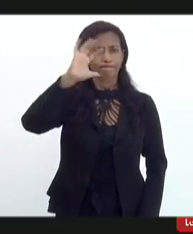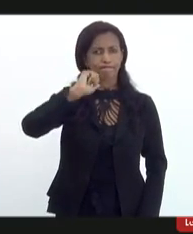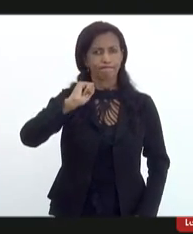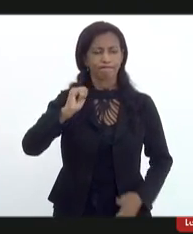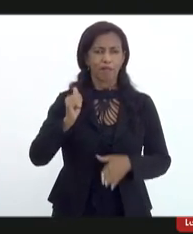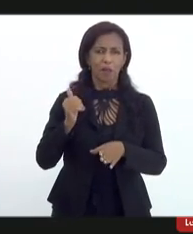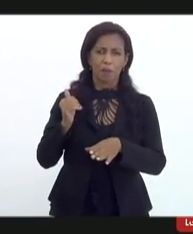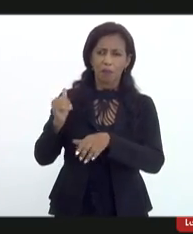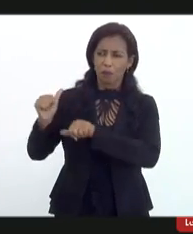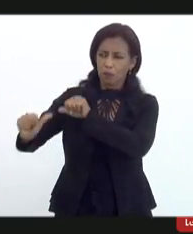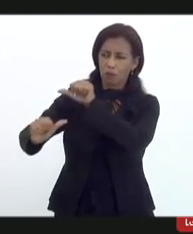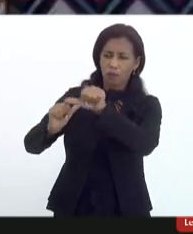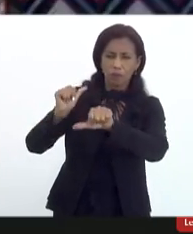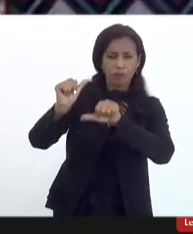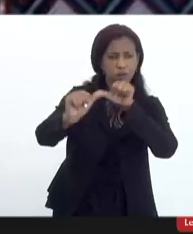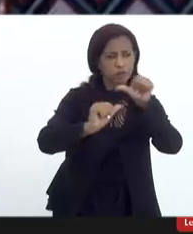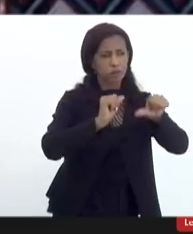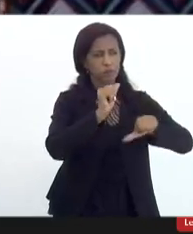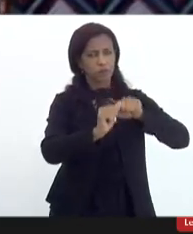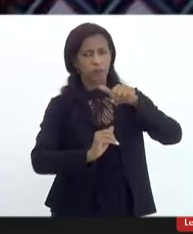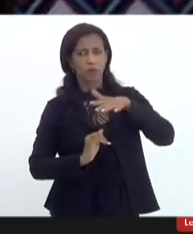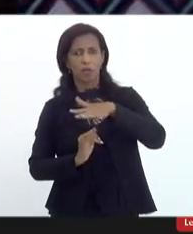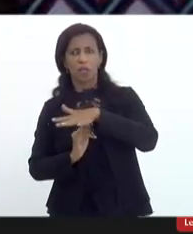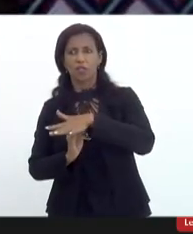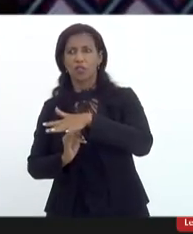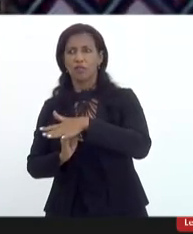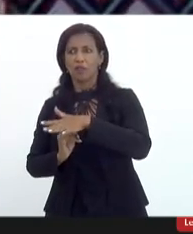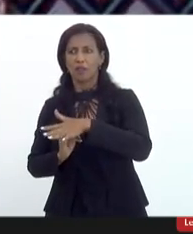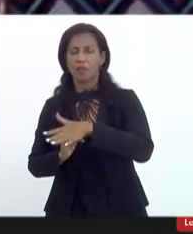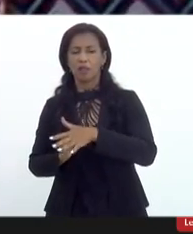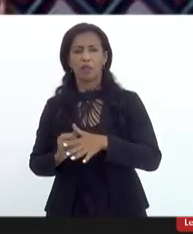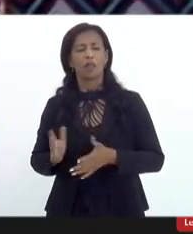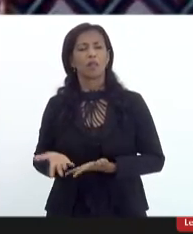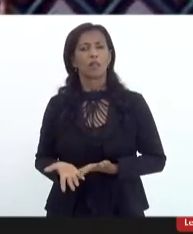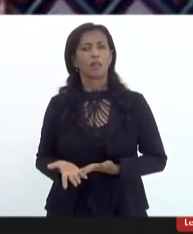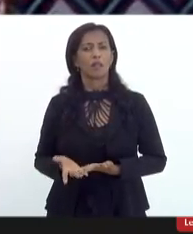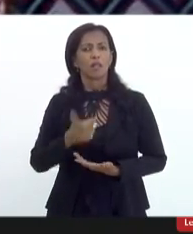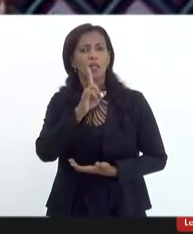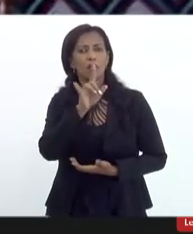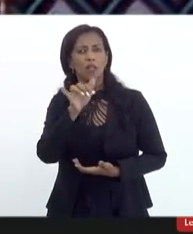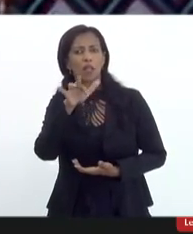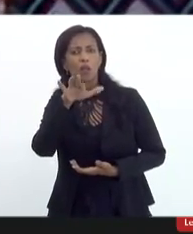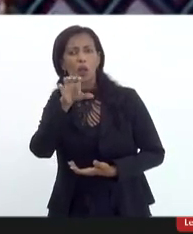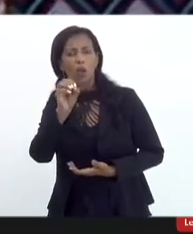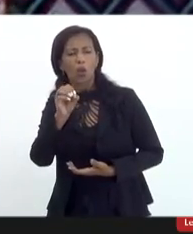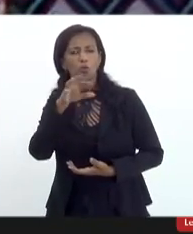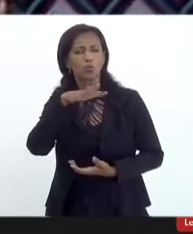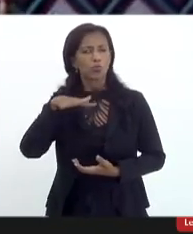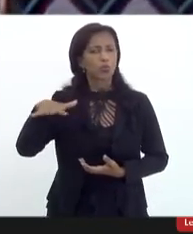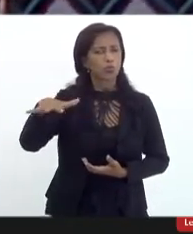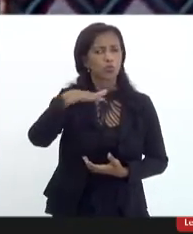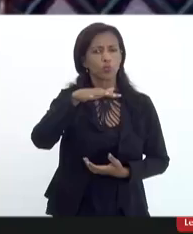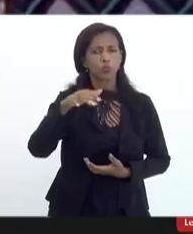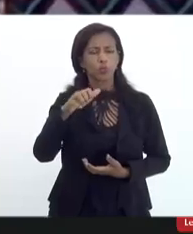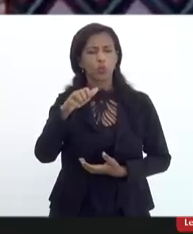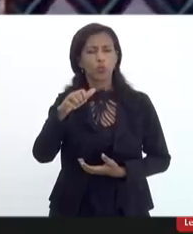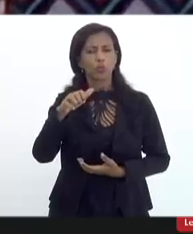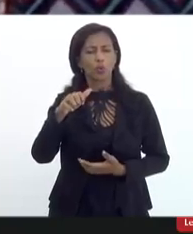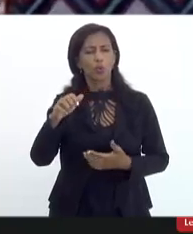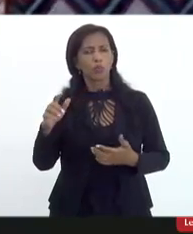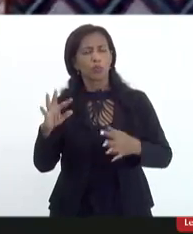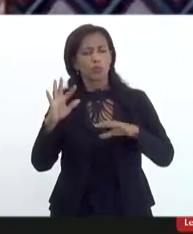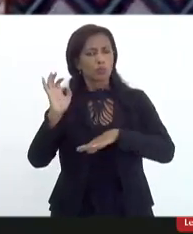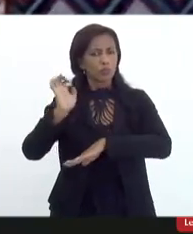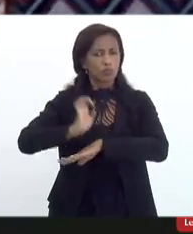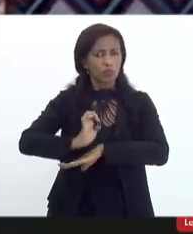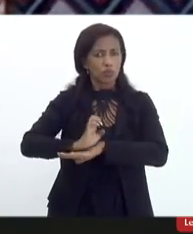por todas as instituições, por todos os aparelhos ideológicos de Estado, por todas as configurações e